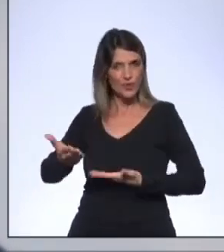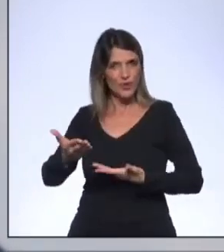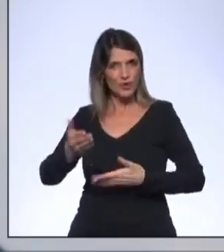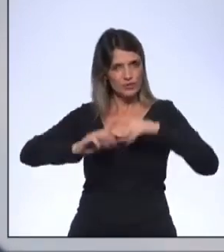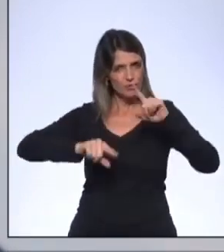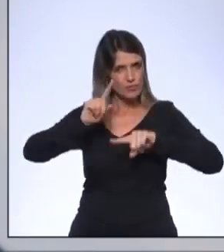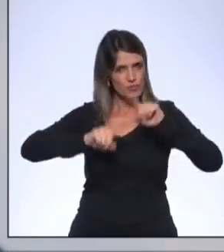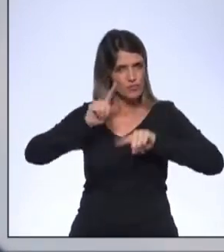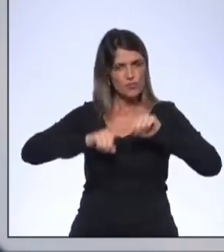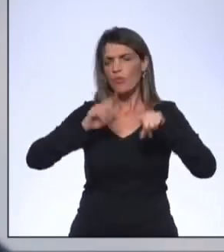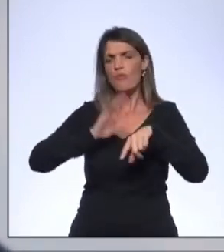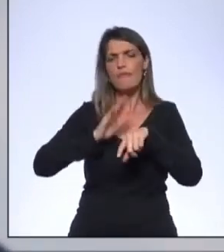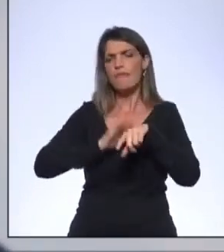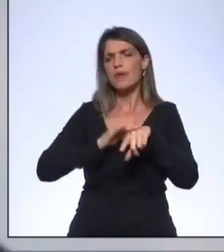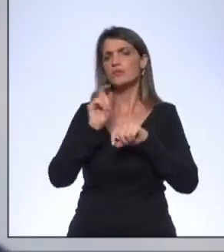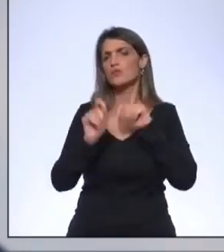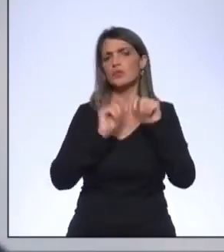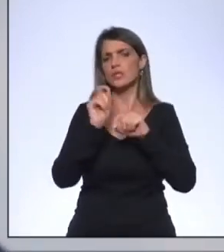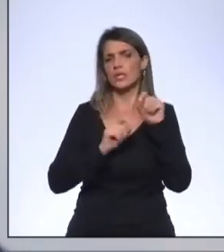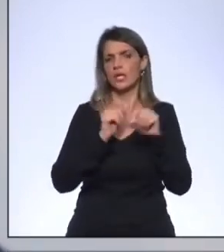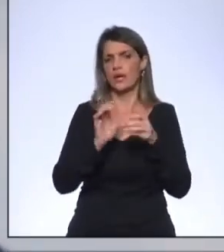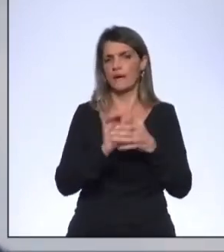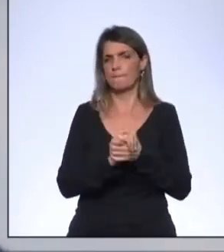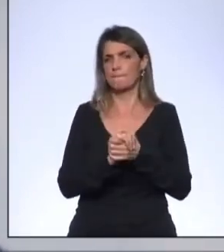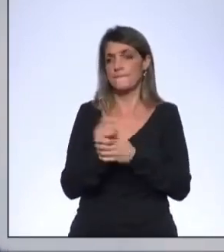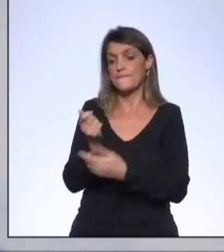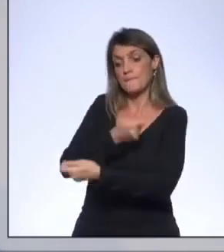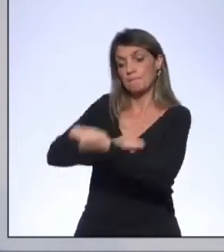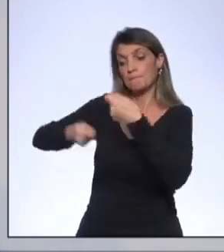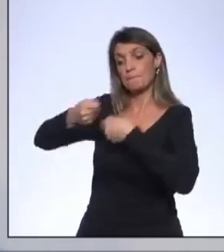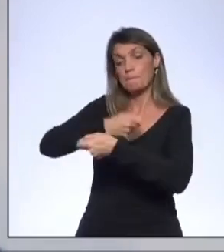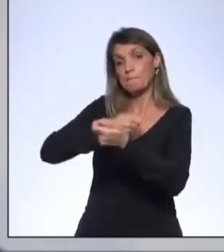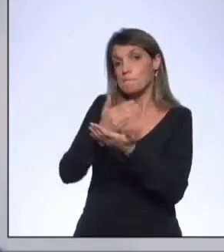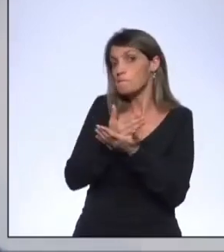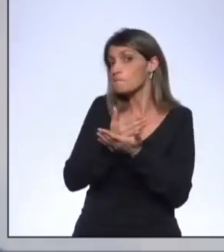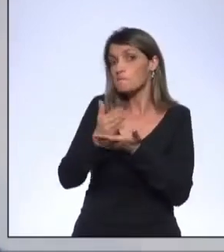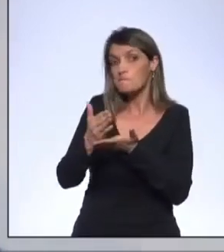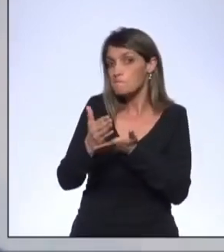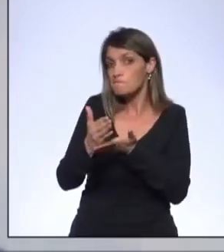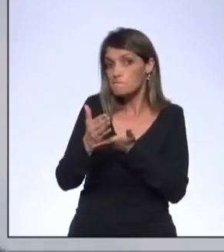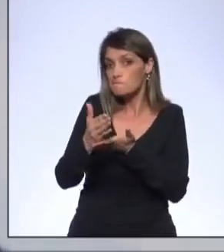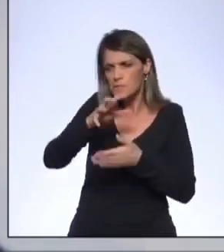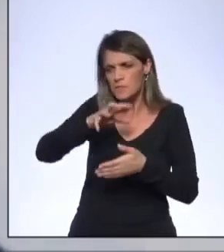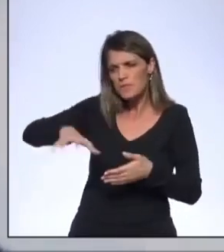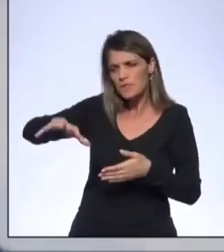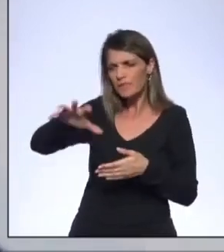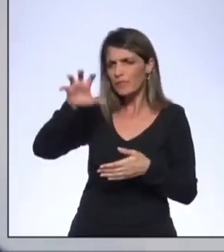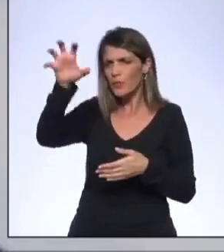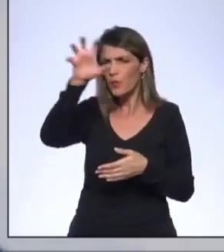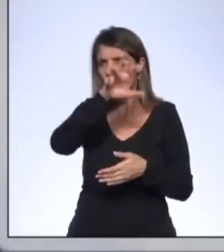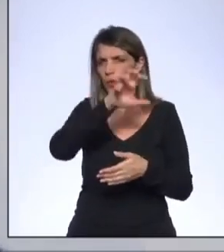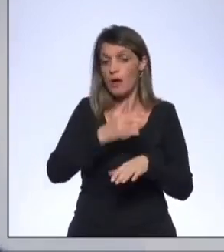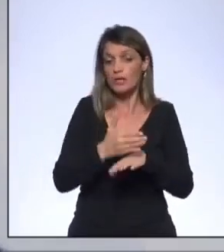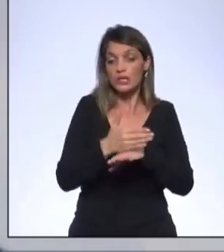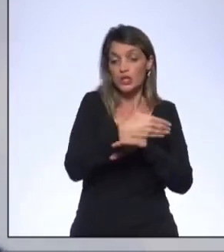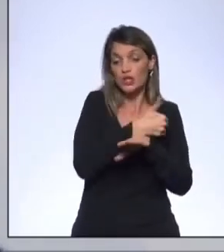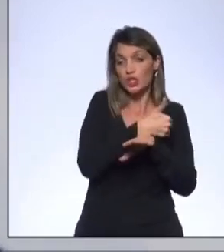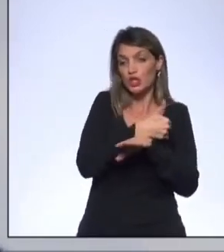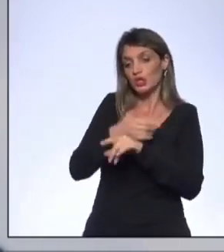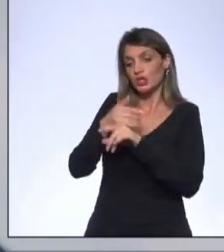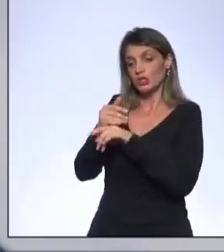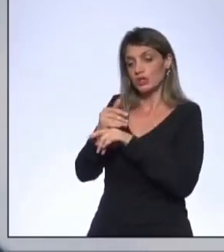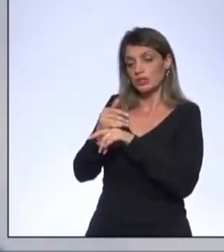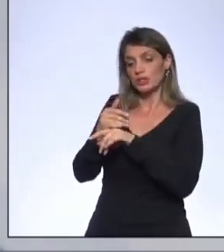acabaram fazendo com que uma espécie de comércio começasse a surgir na região ali dos antigos feudos,